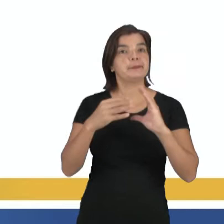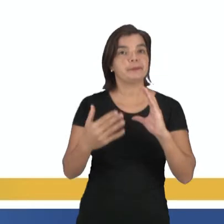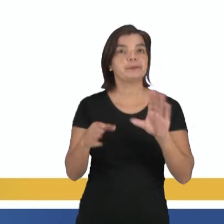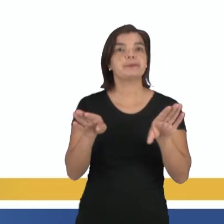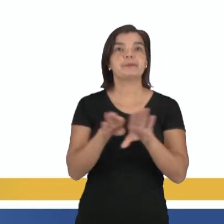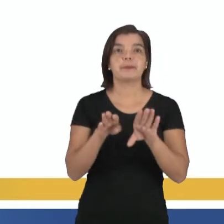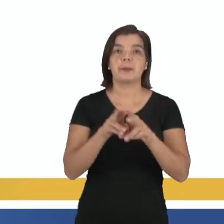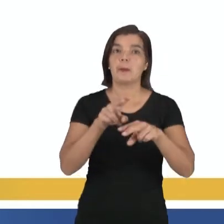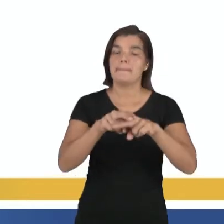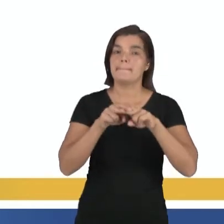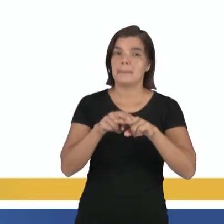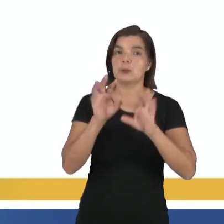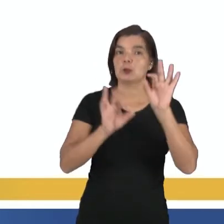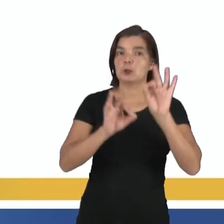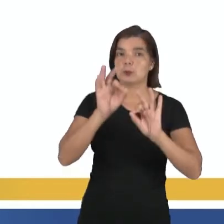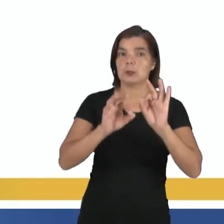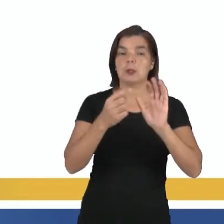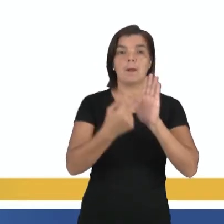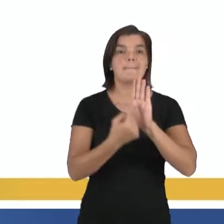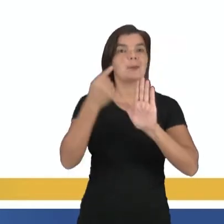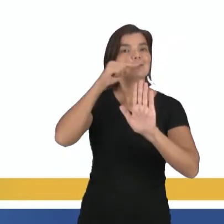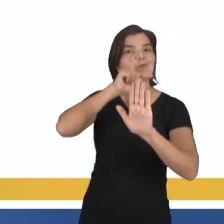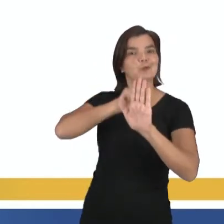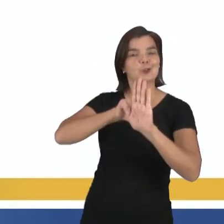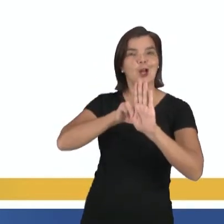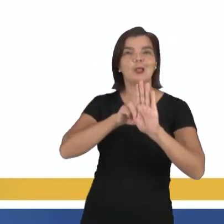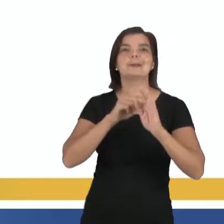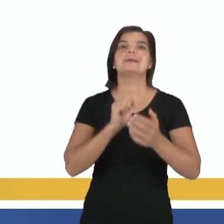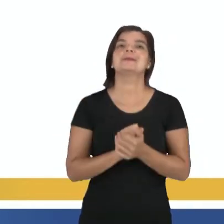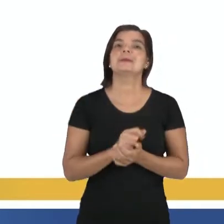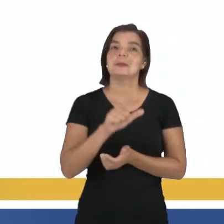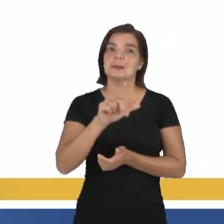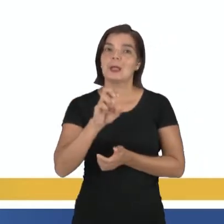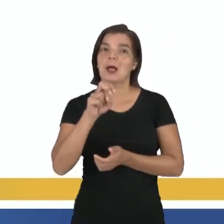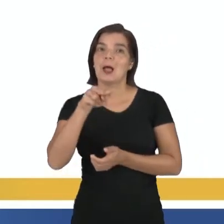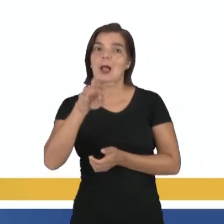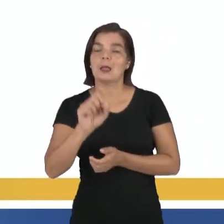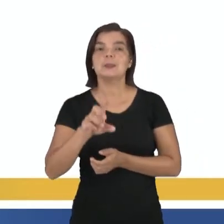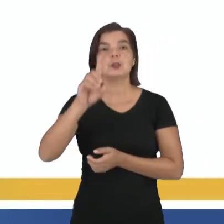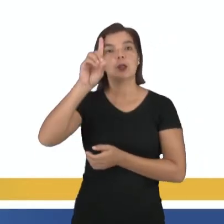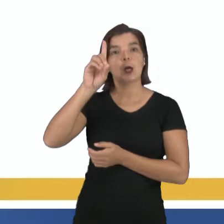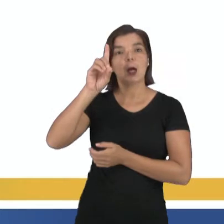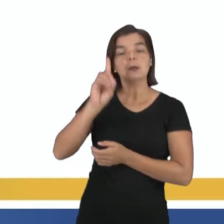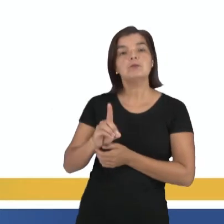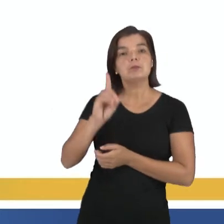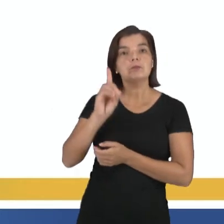chama de virtual é por isso, que ela está formada na parte de trás da lente. A direita